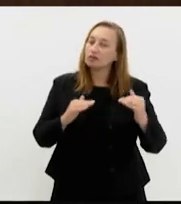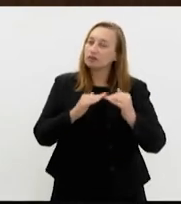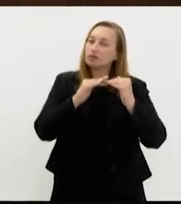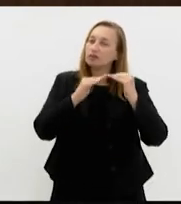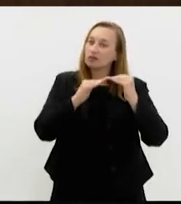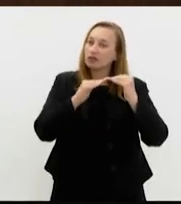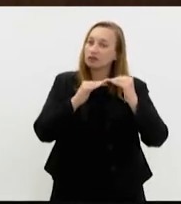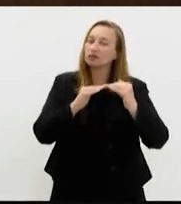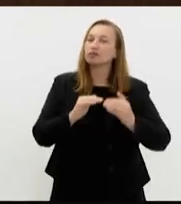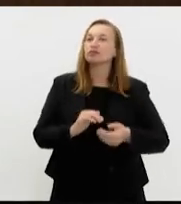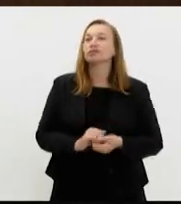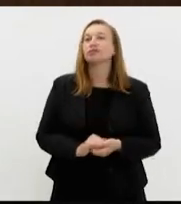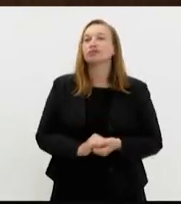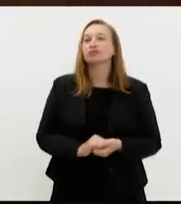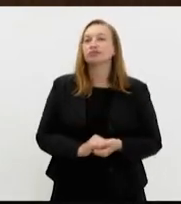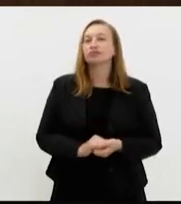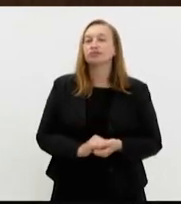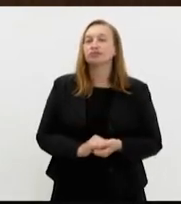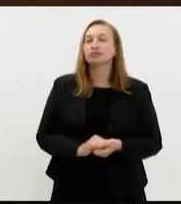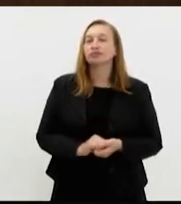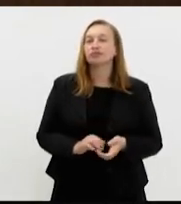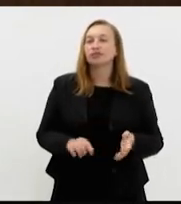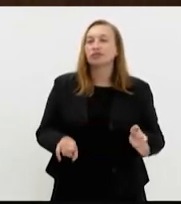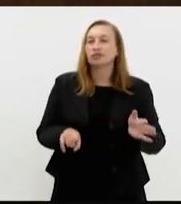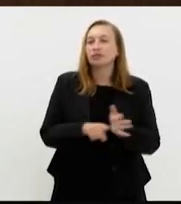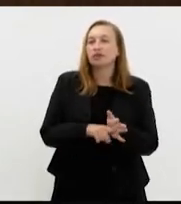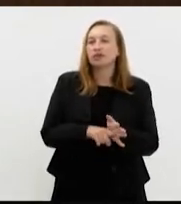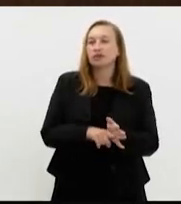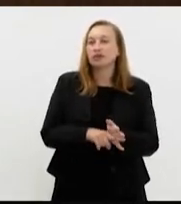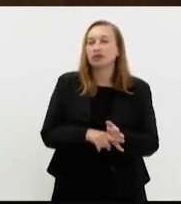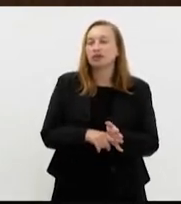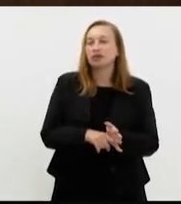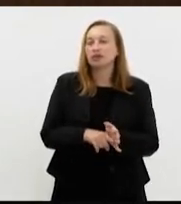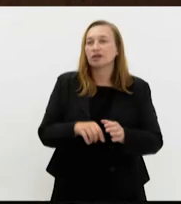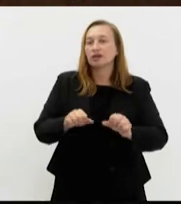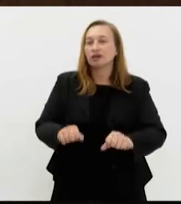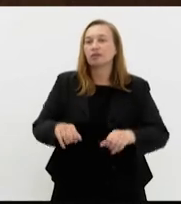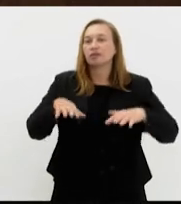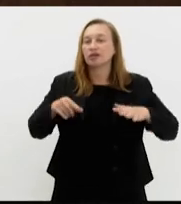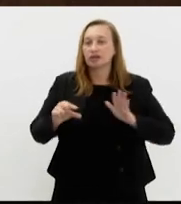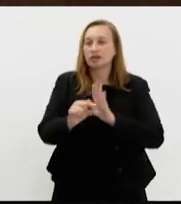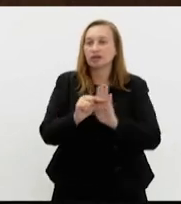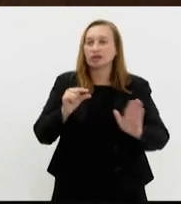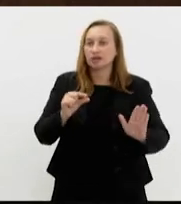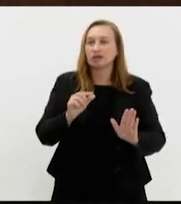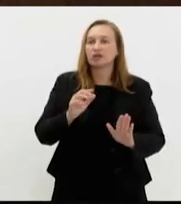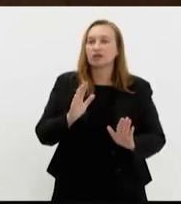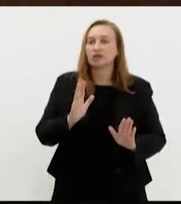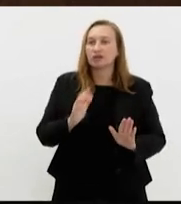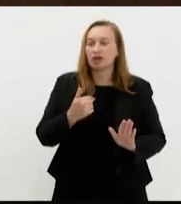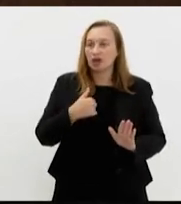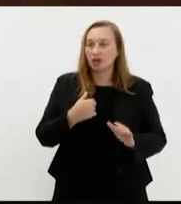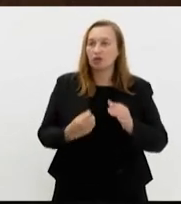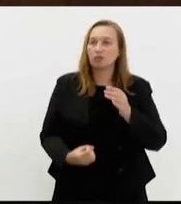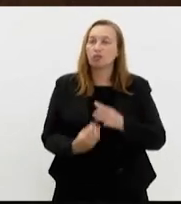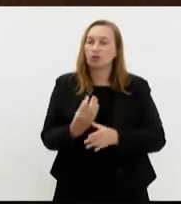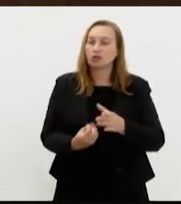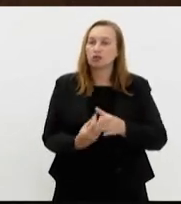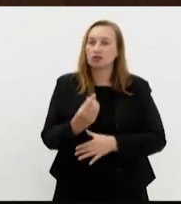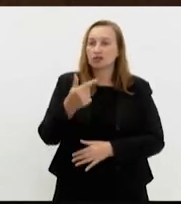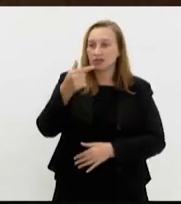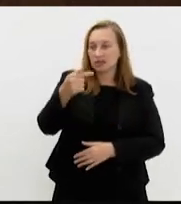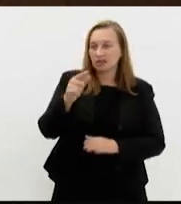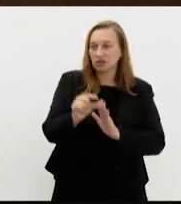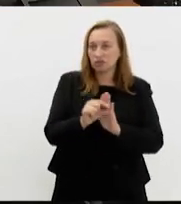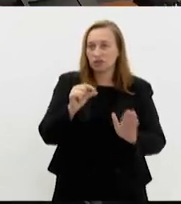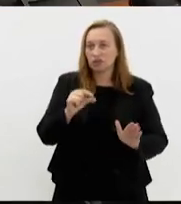favorável a menos das emendas de plenário, dos quais eu produzi 7 emendas.